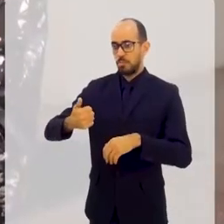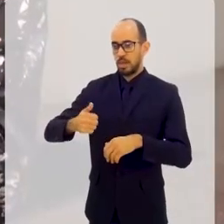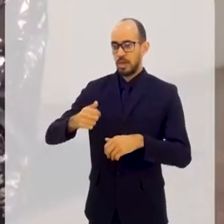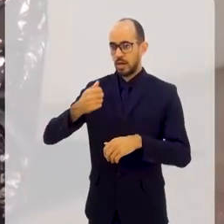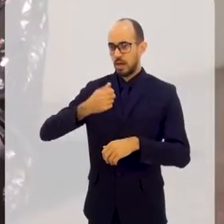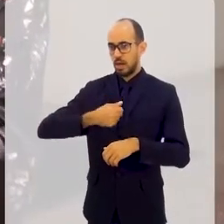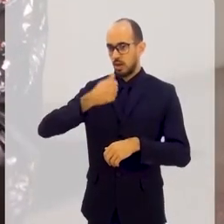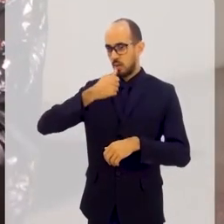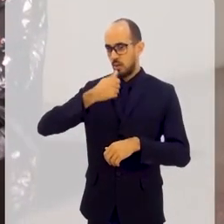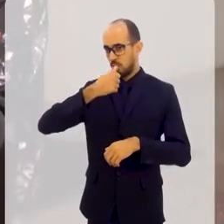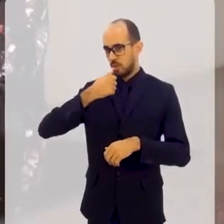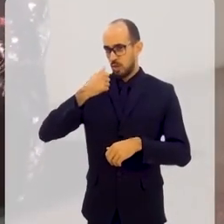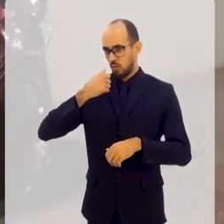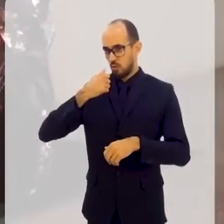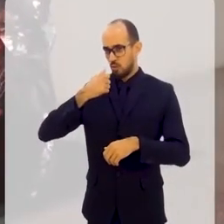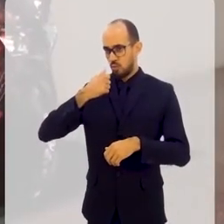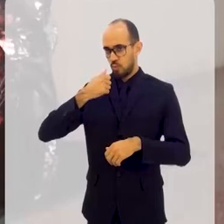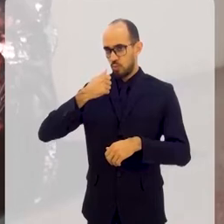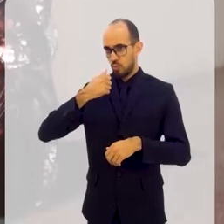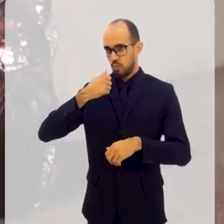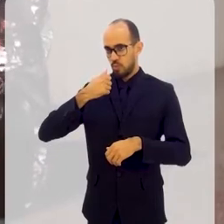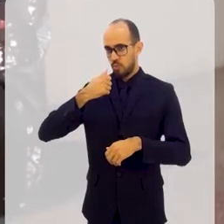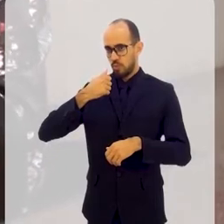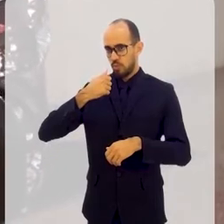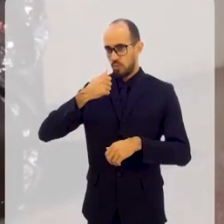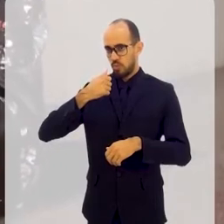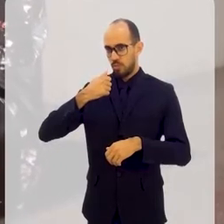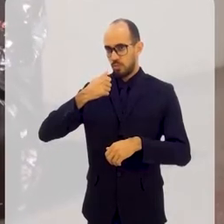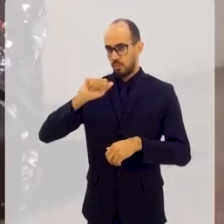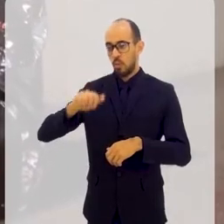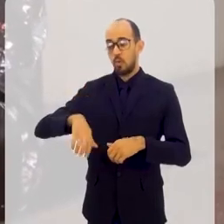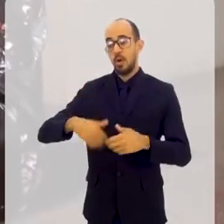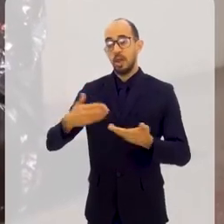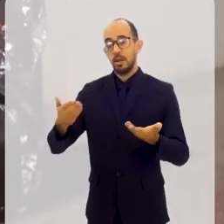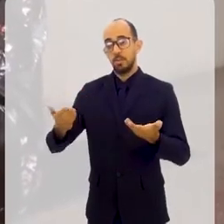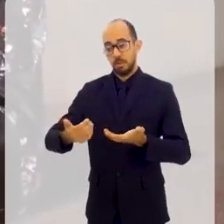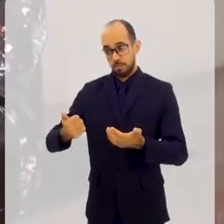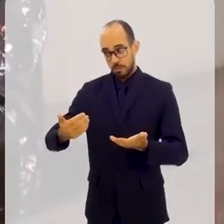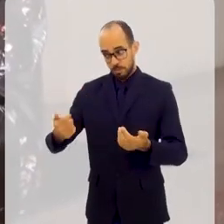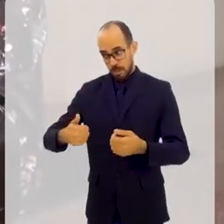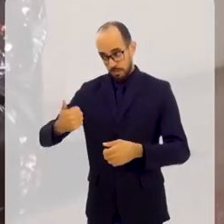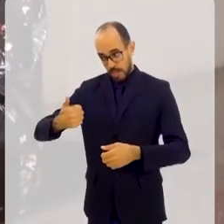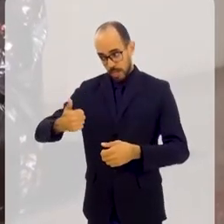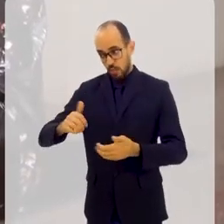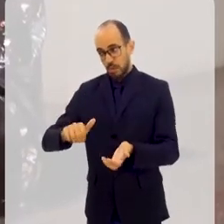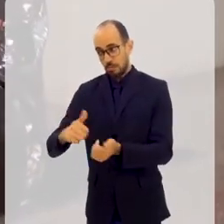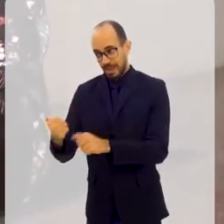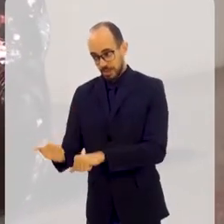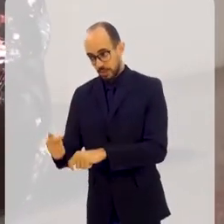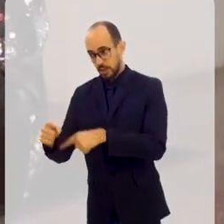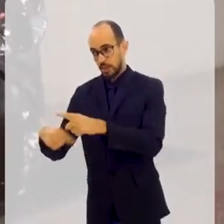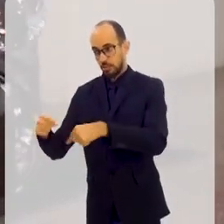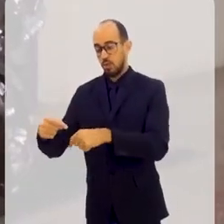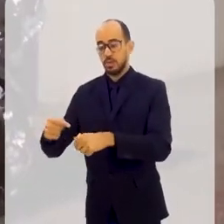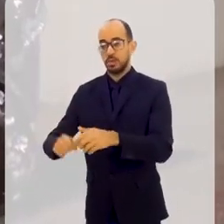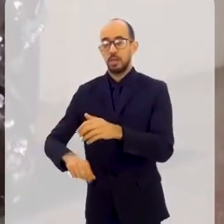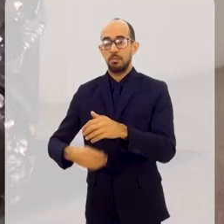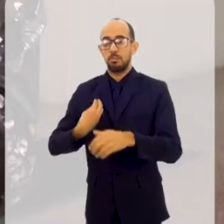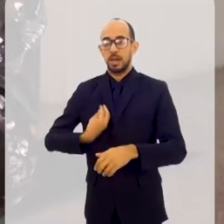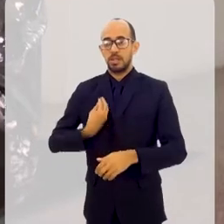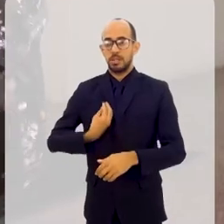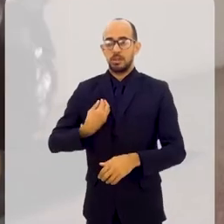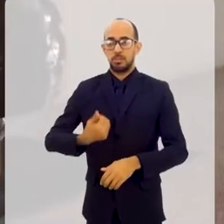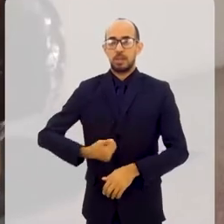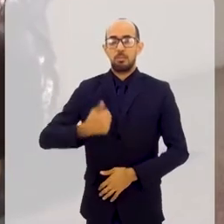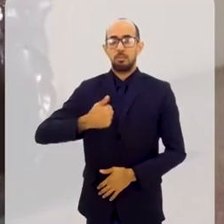como batizou hoje certo porque é um